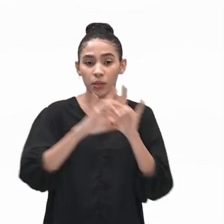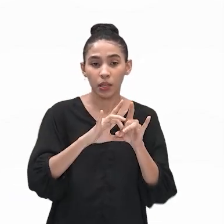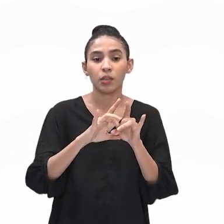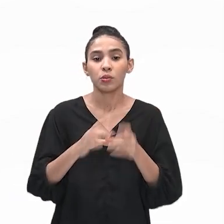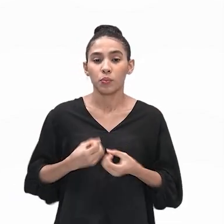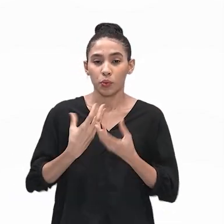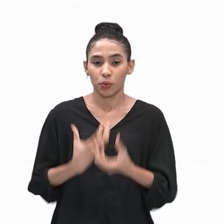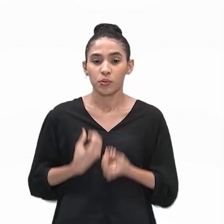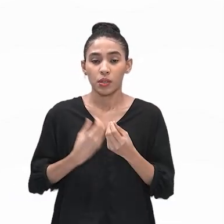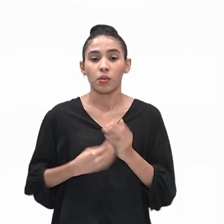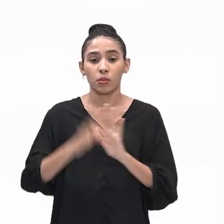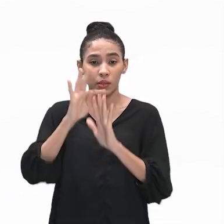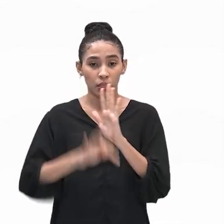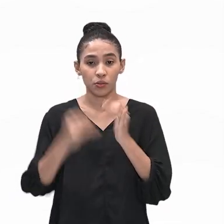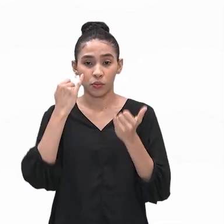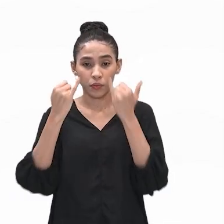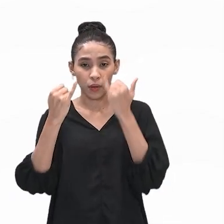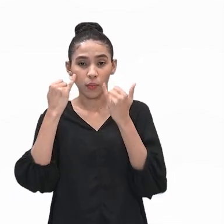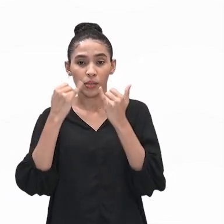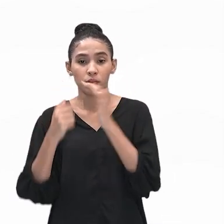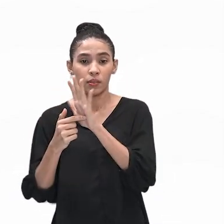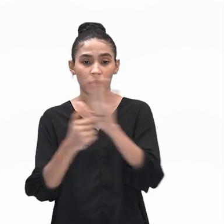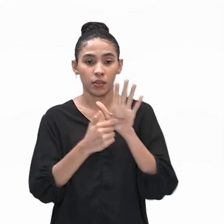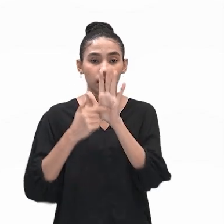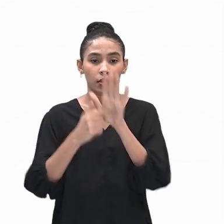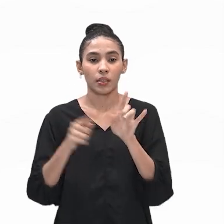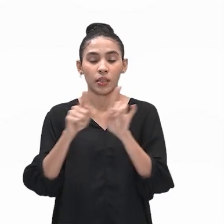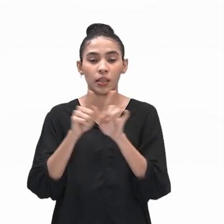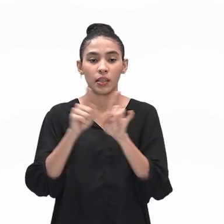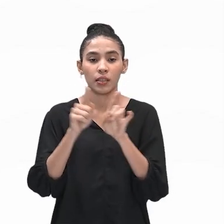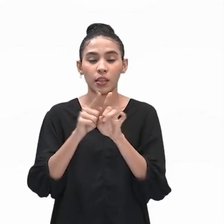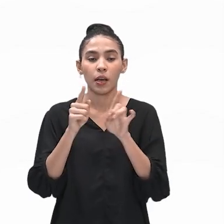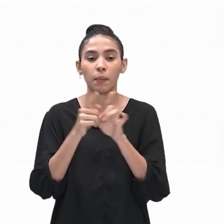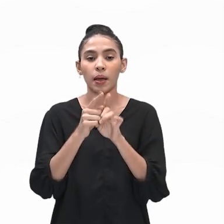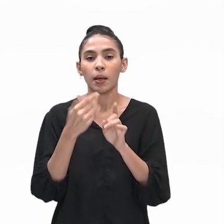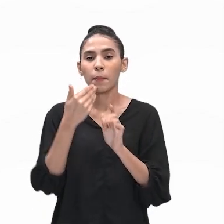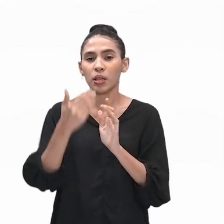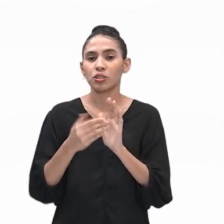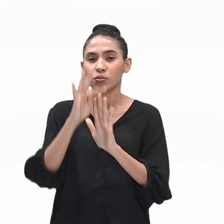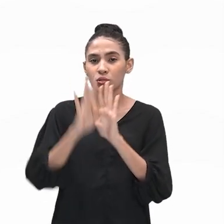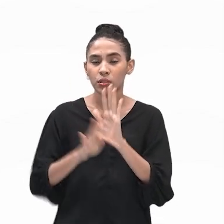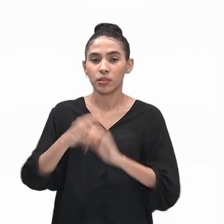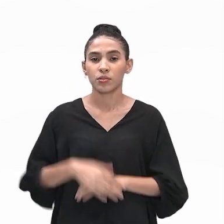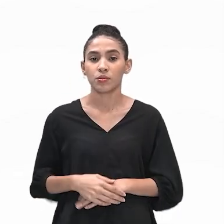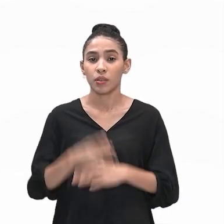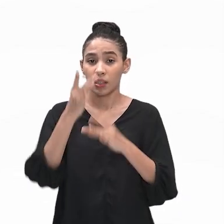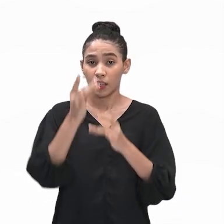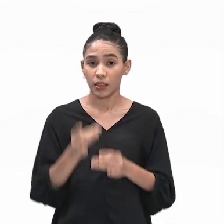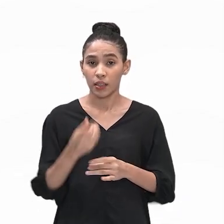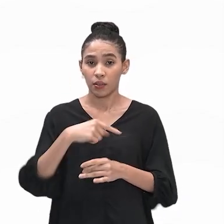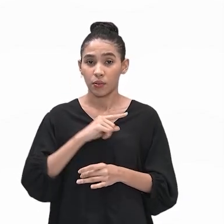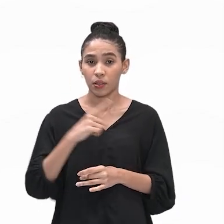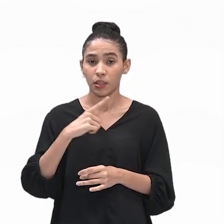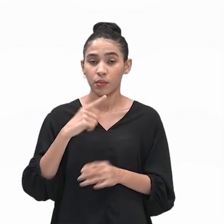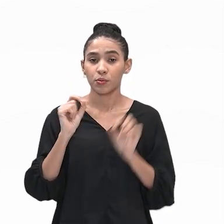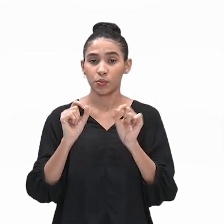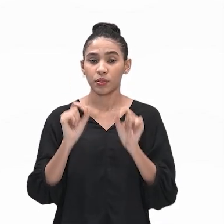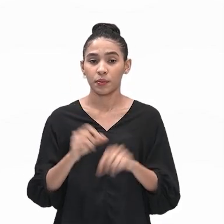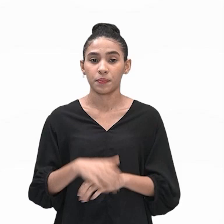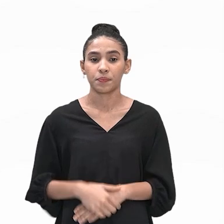textos informativos, expositivos e reivindicatórios. Como detalhamento, nós temos